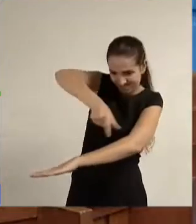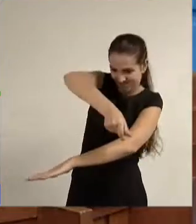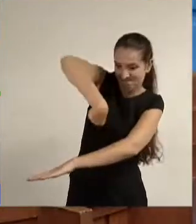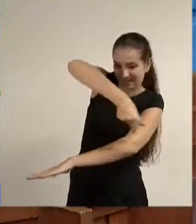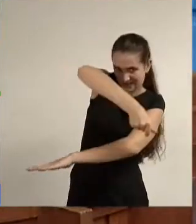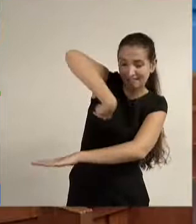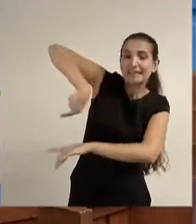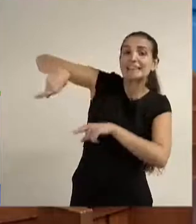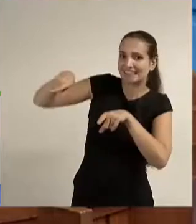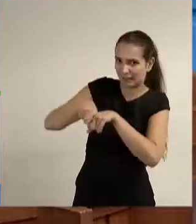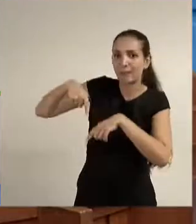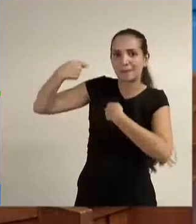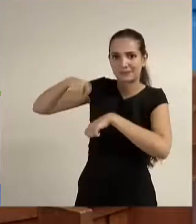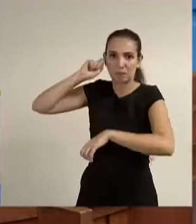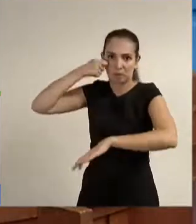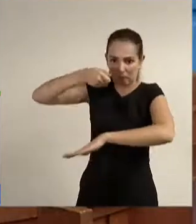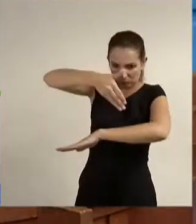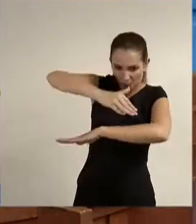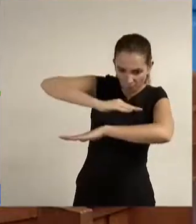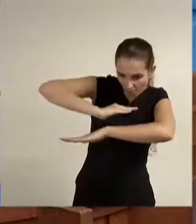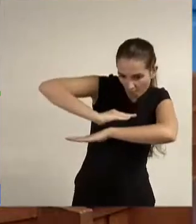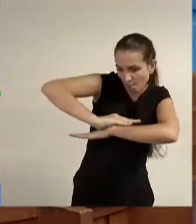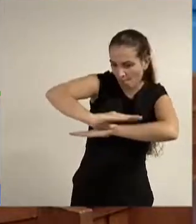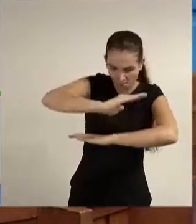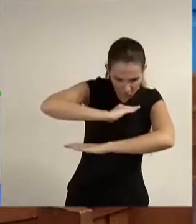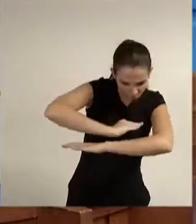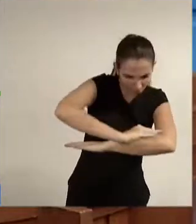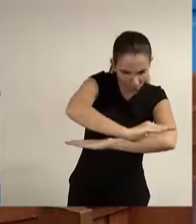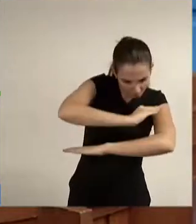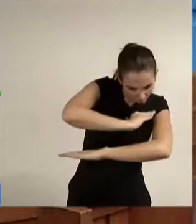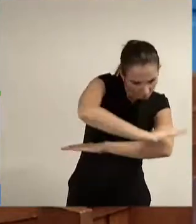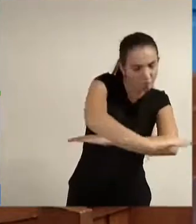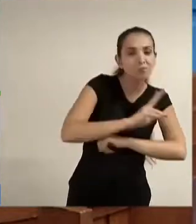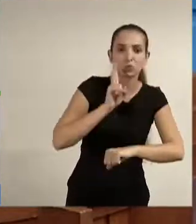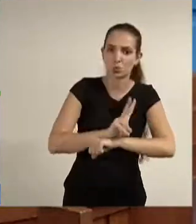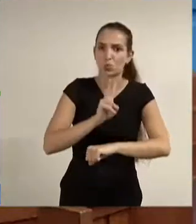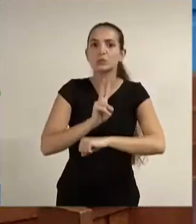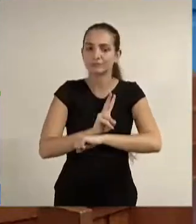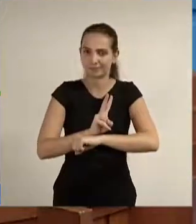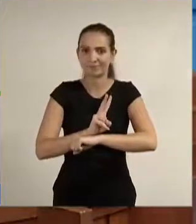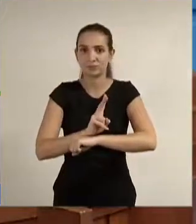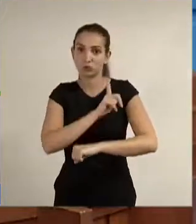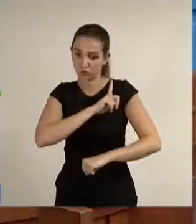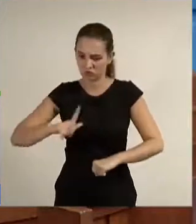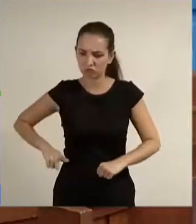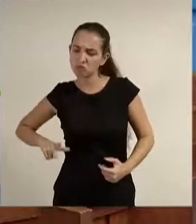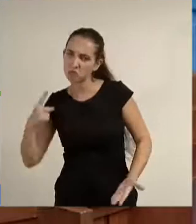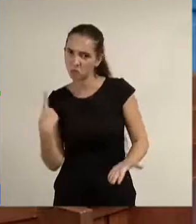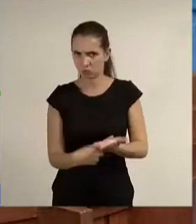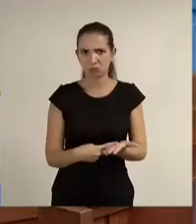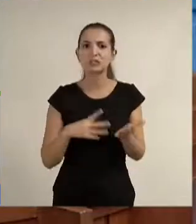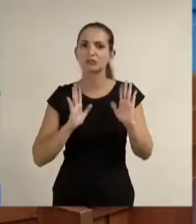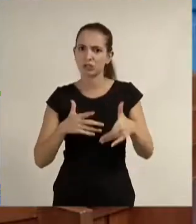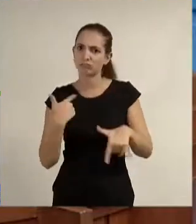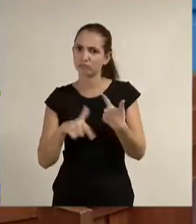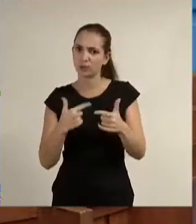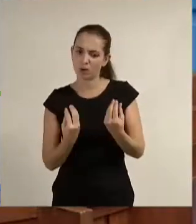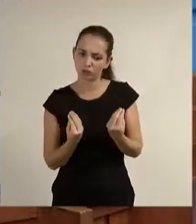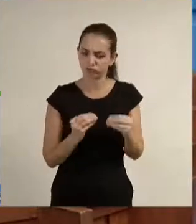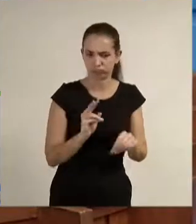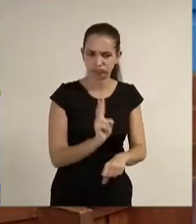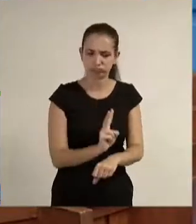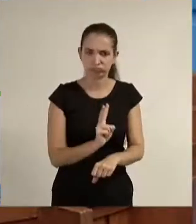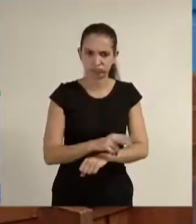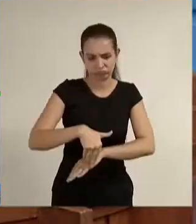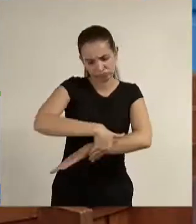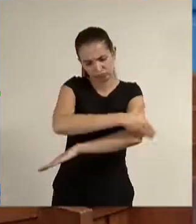E, da mesma forma, o governador também se comprometeu a recapear esses trechos, que estão também em